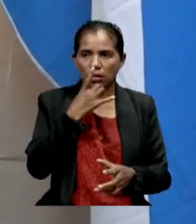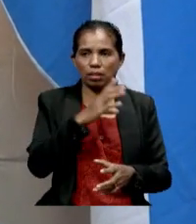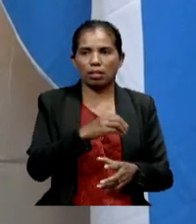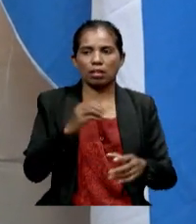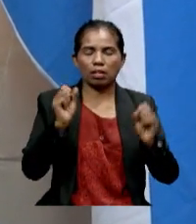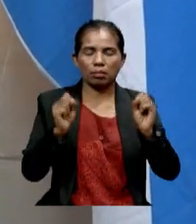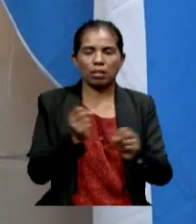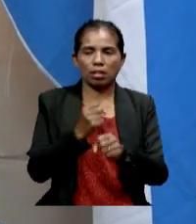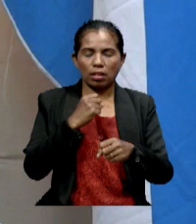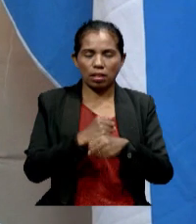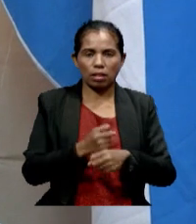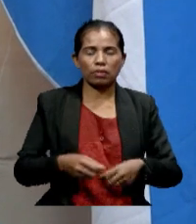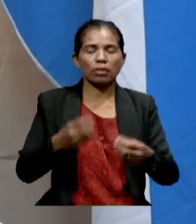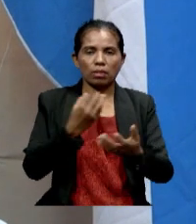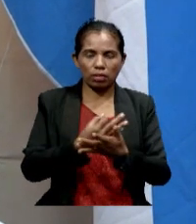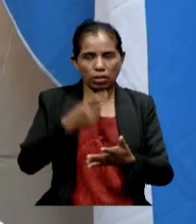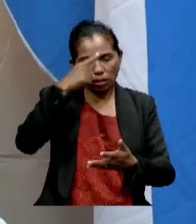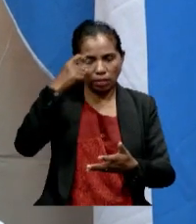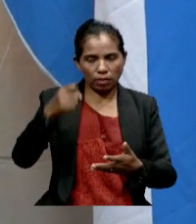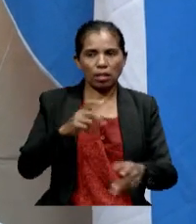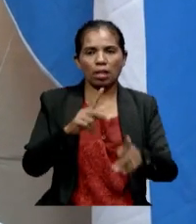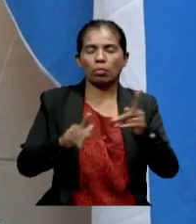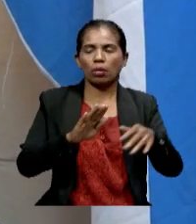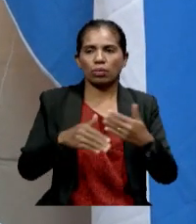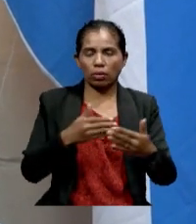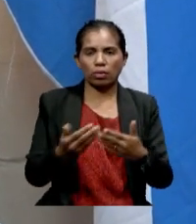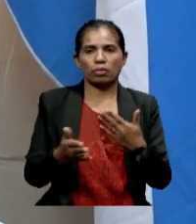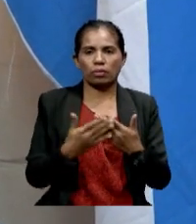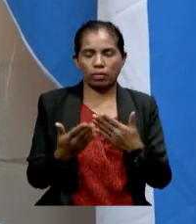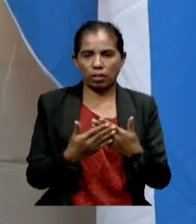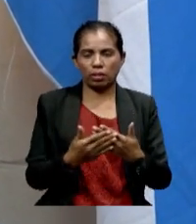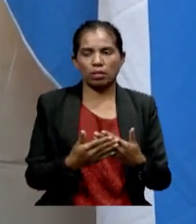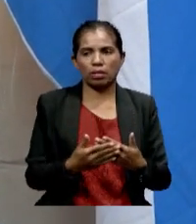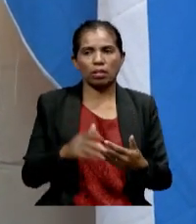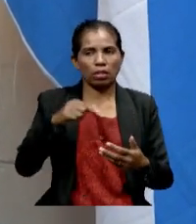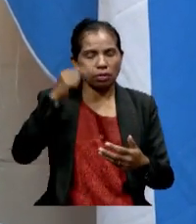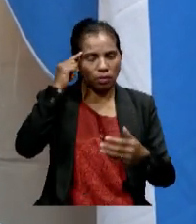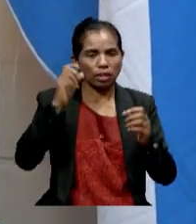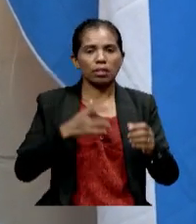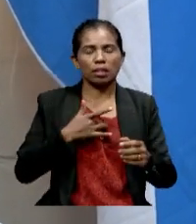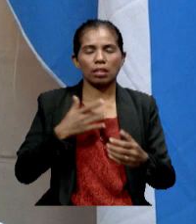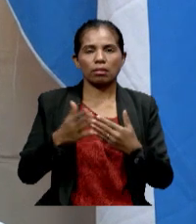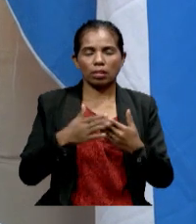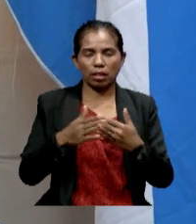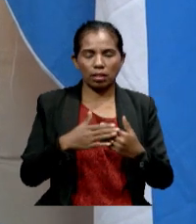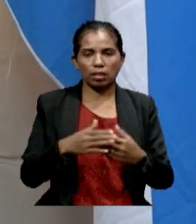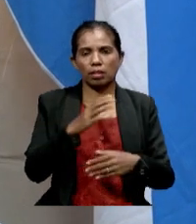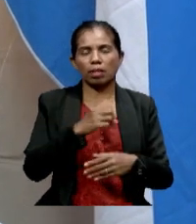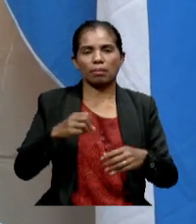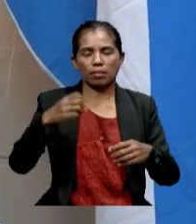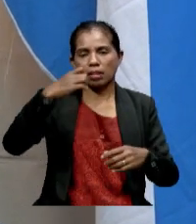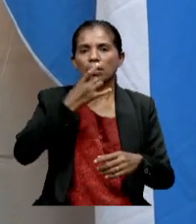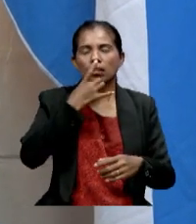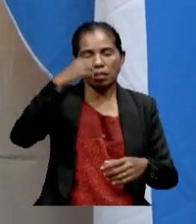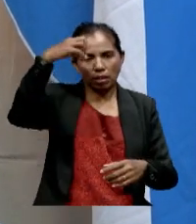tu bela produz receita, tamba ita ne maka, e emo hoto te fácil ne, ita ne governo sente fácil tamba ahilakan, o hakara ahilakan, o tingi